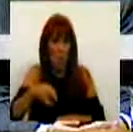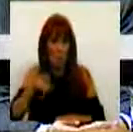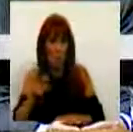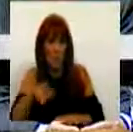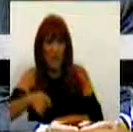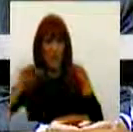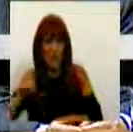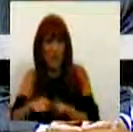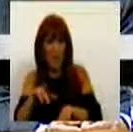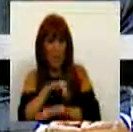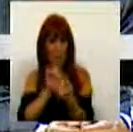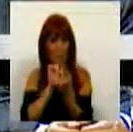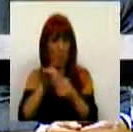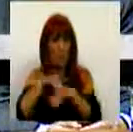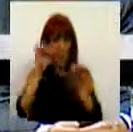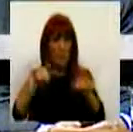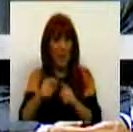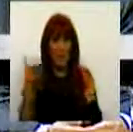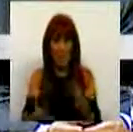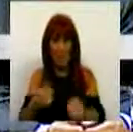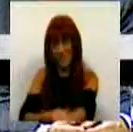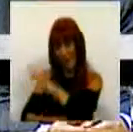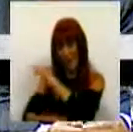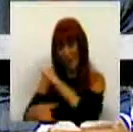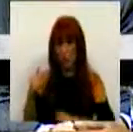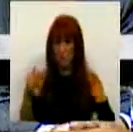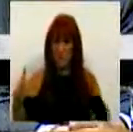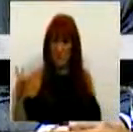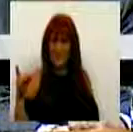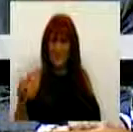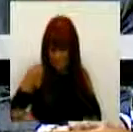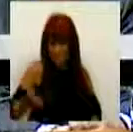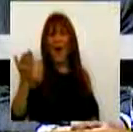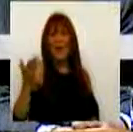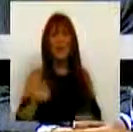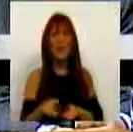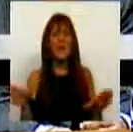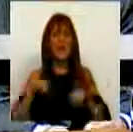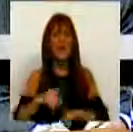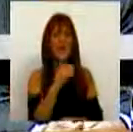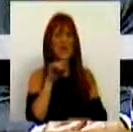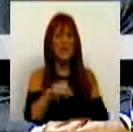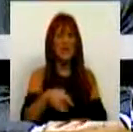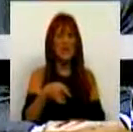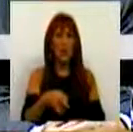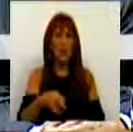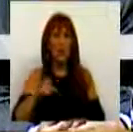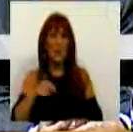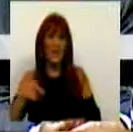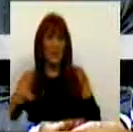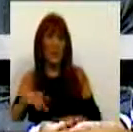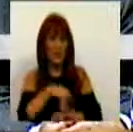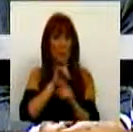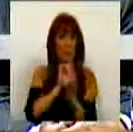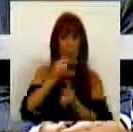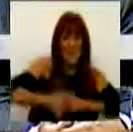250.994 consultas hospitalares do que tinha havido em 2016, houve mais 6.699 consultas